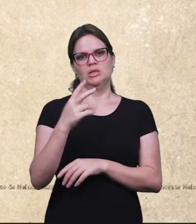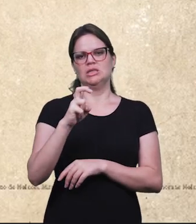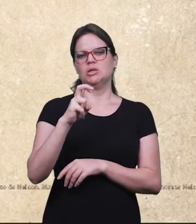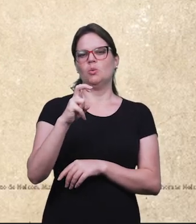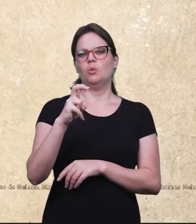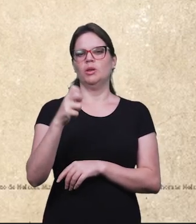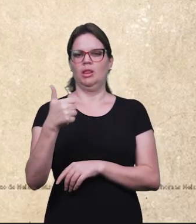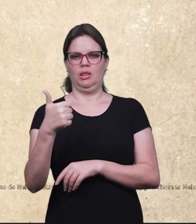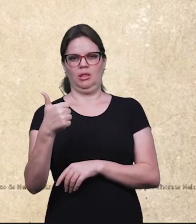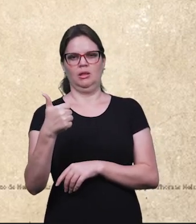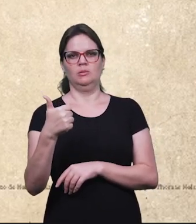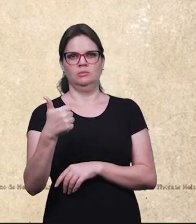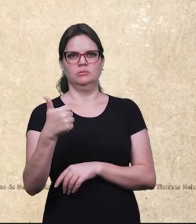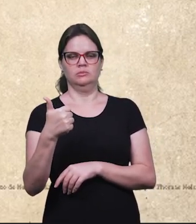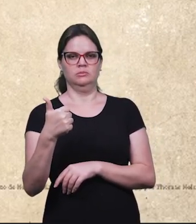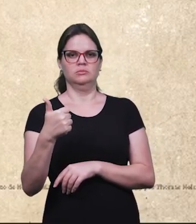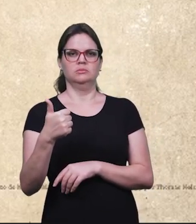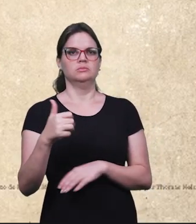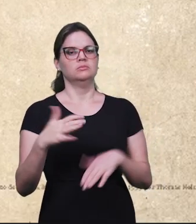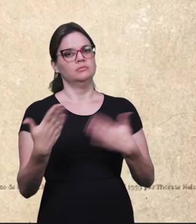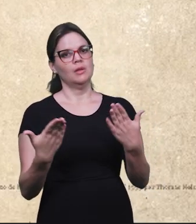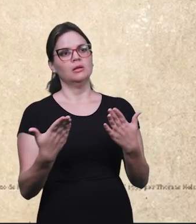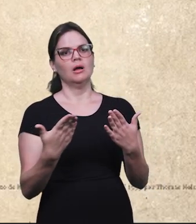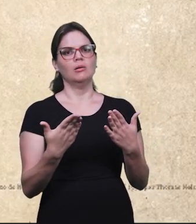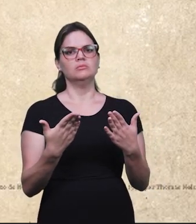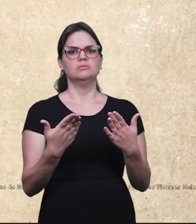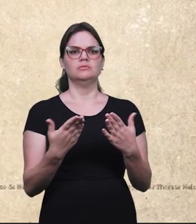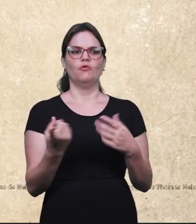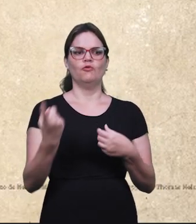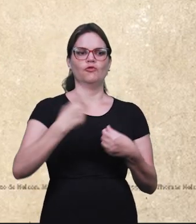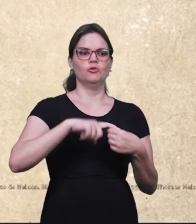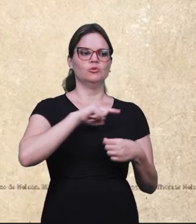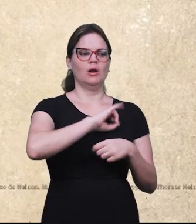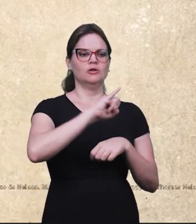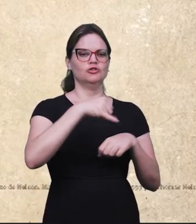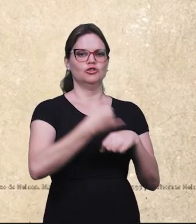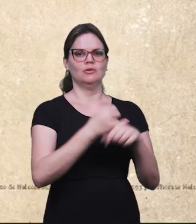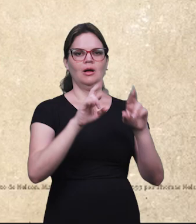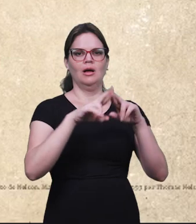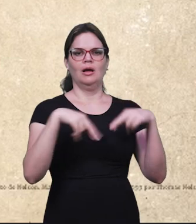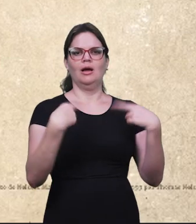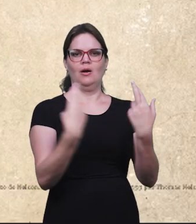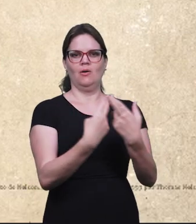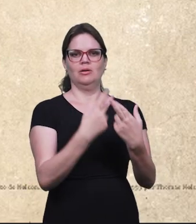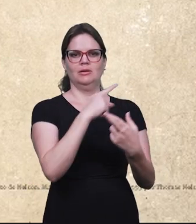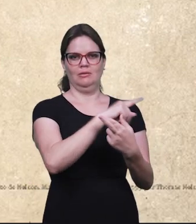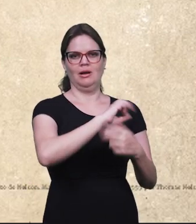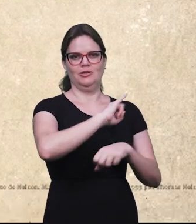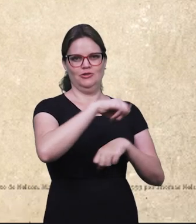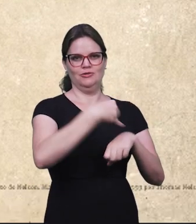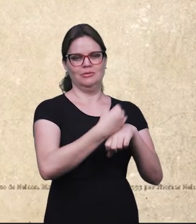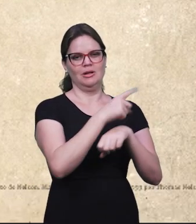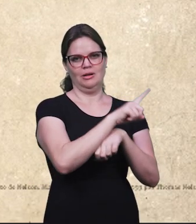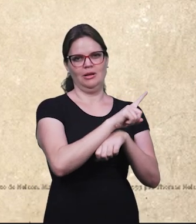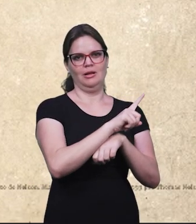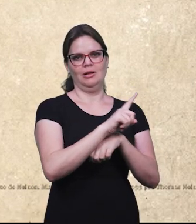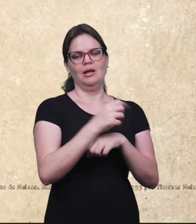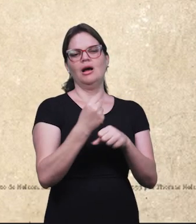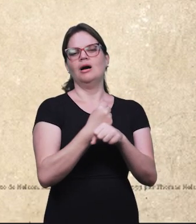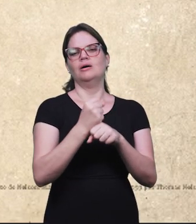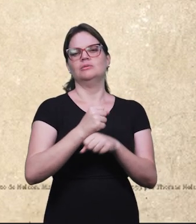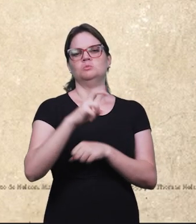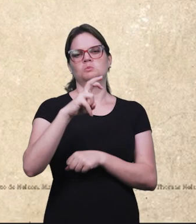dá 51. Então, ele voltou da primeira viagem e ali acontece o Concílio de